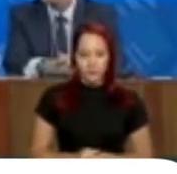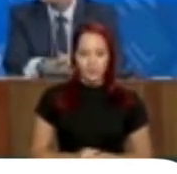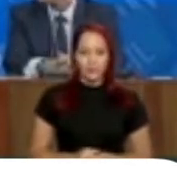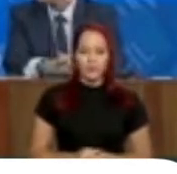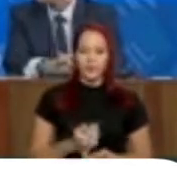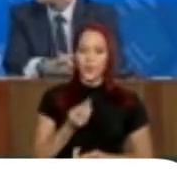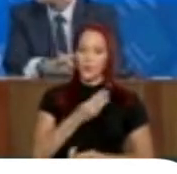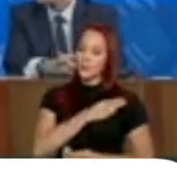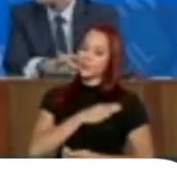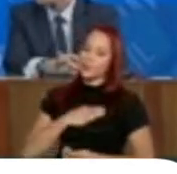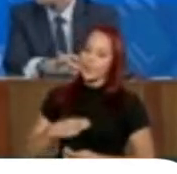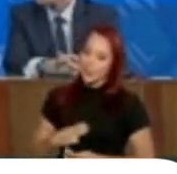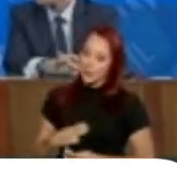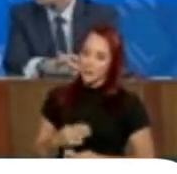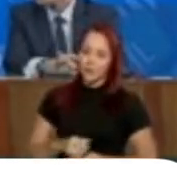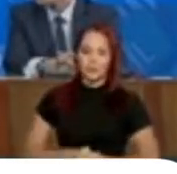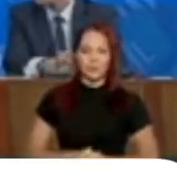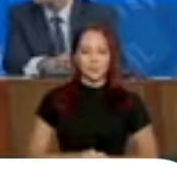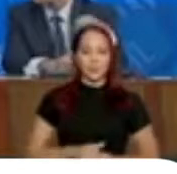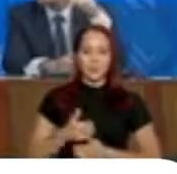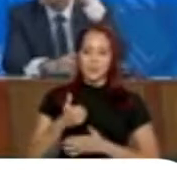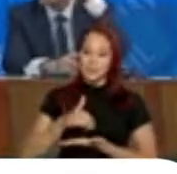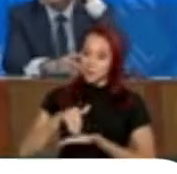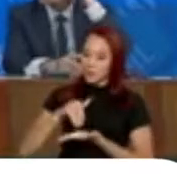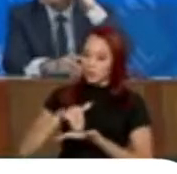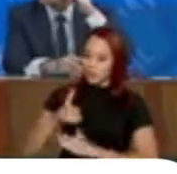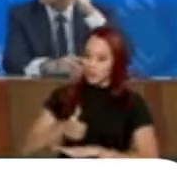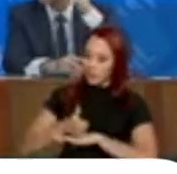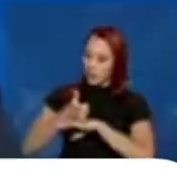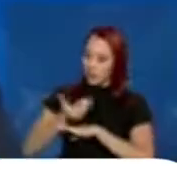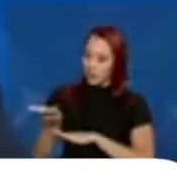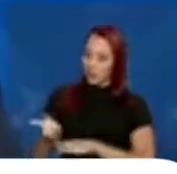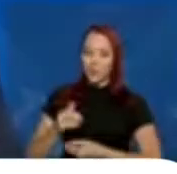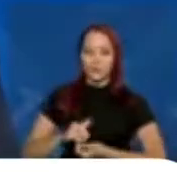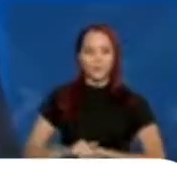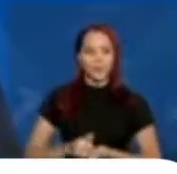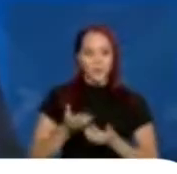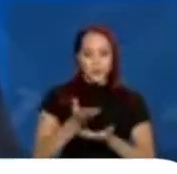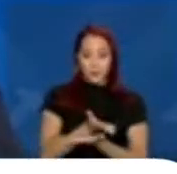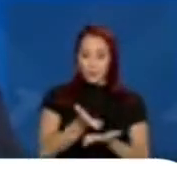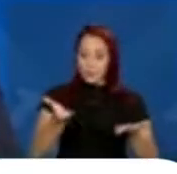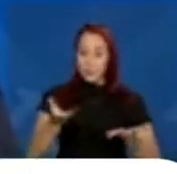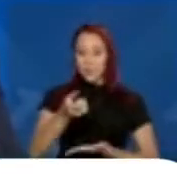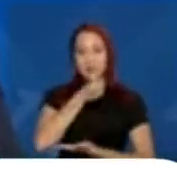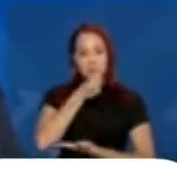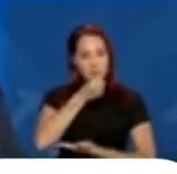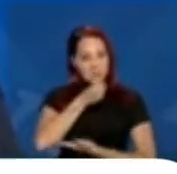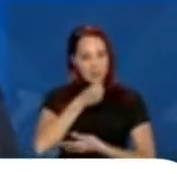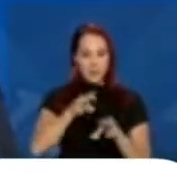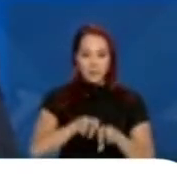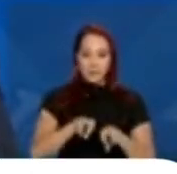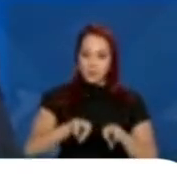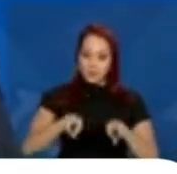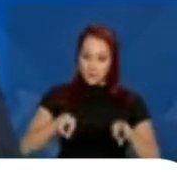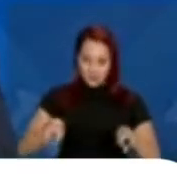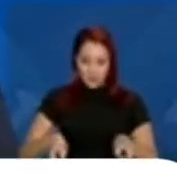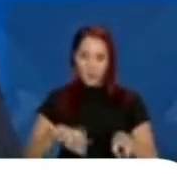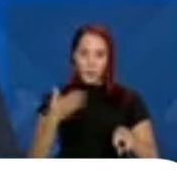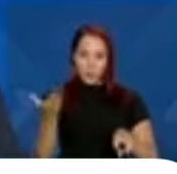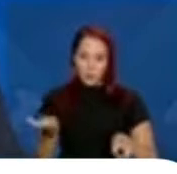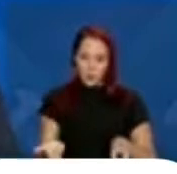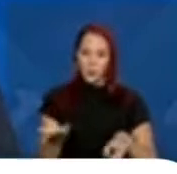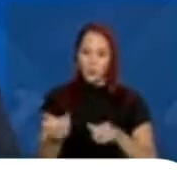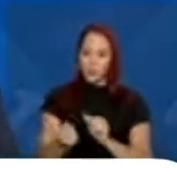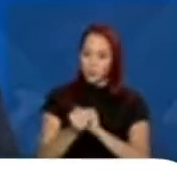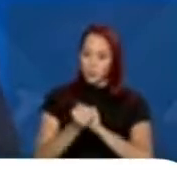Senhor ministro, senhor secretário, senhoras e senhores da imprensa que compõem a nossa